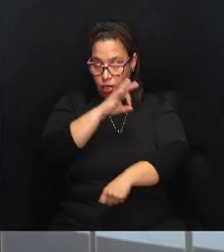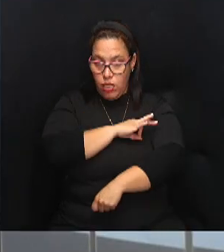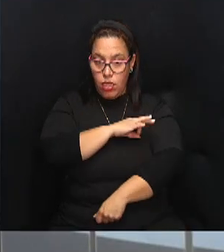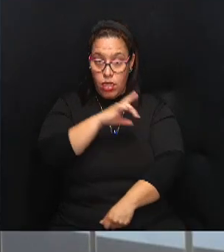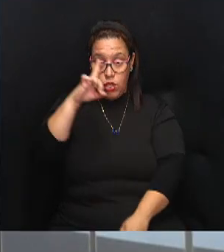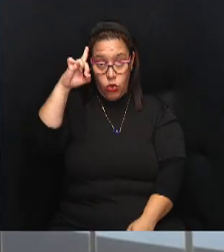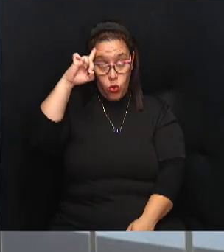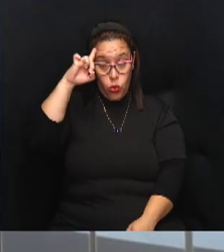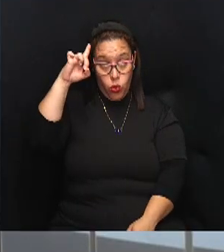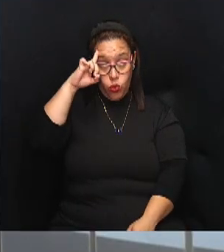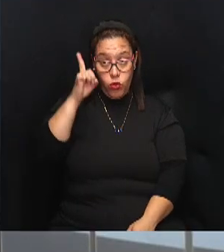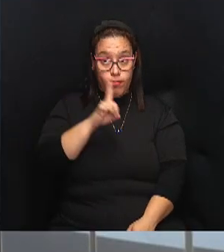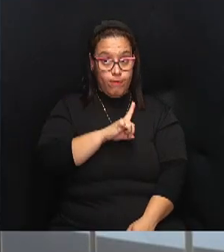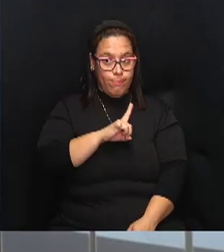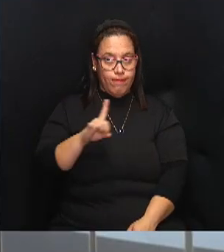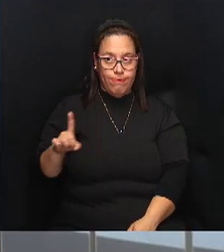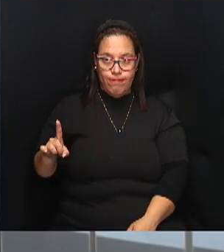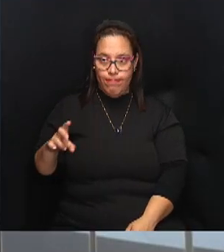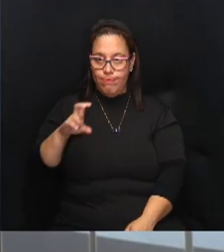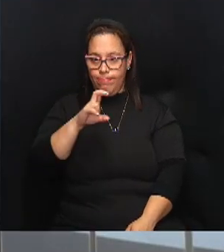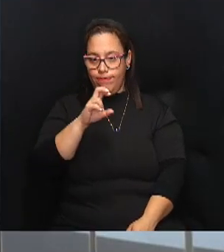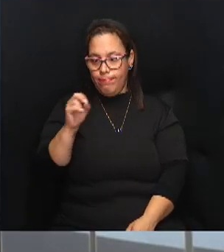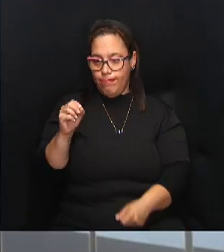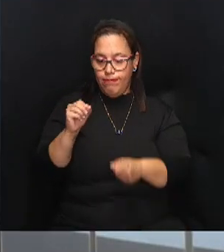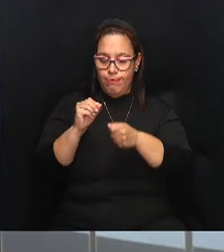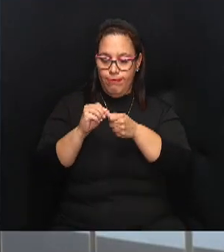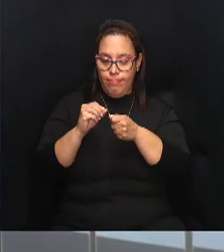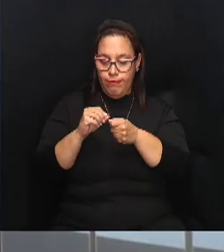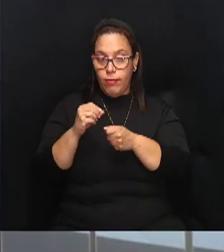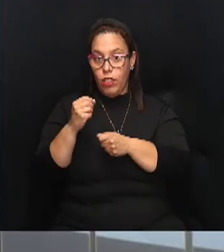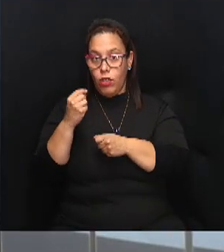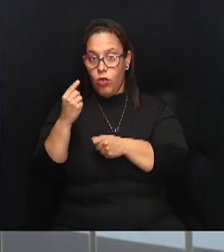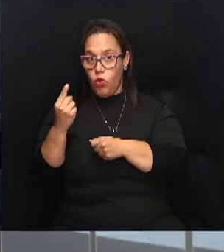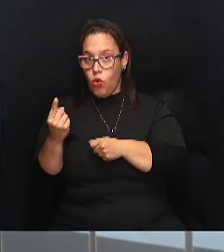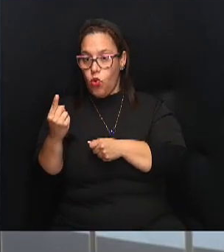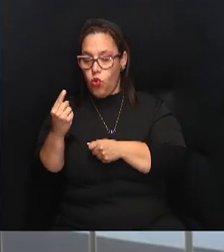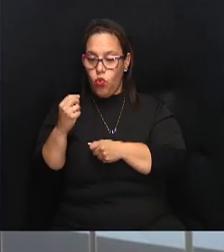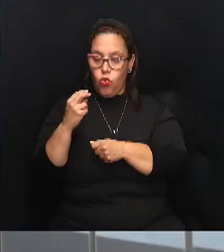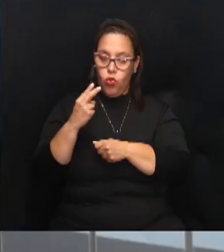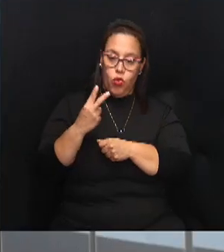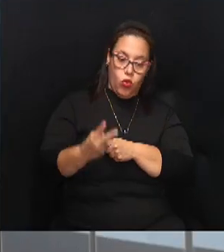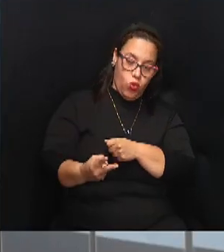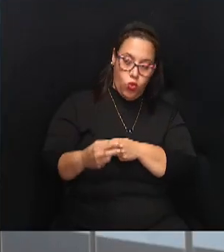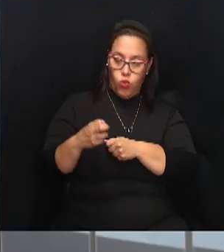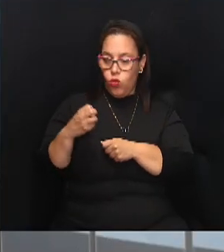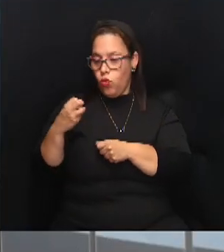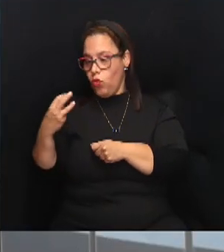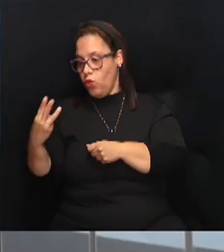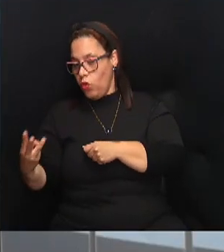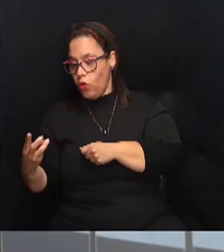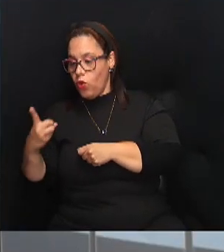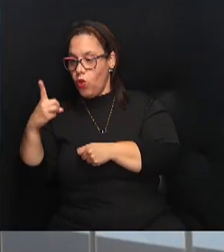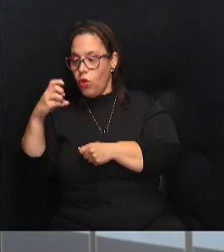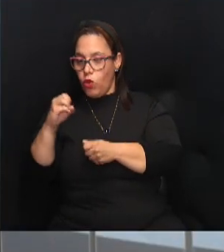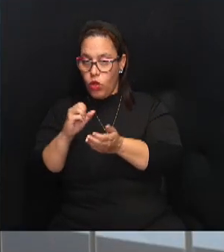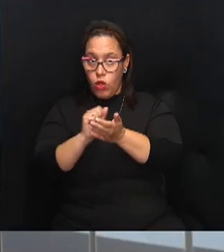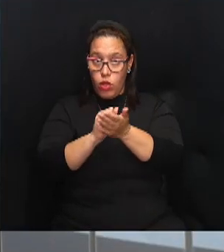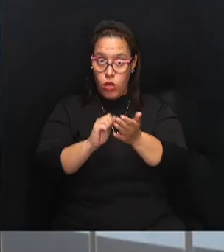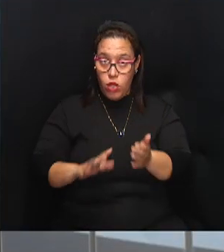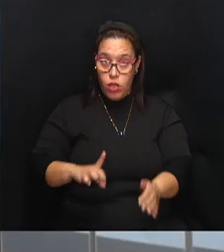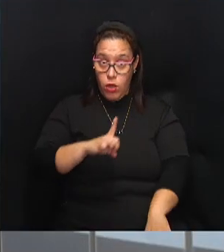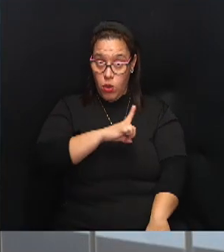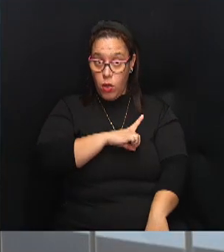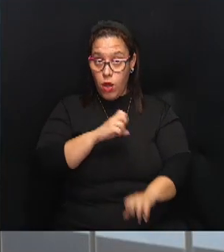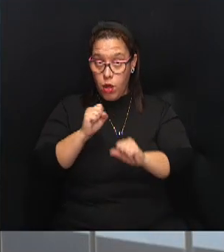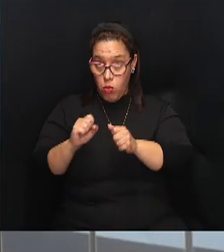dia. Né? Então, esses 500 vão fazer 1, 2, outro 3, outro, o máximo são 10 atividades delegadas que ele pode